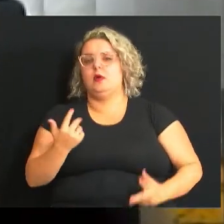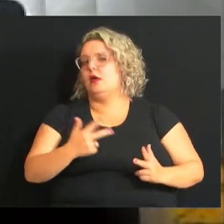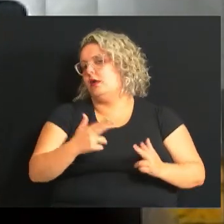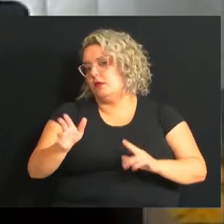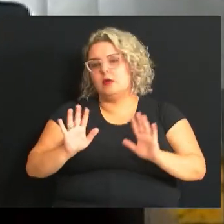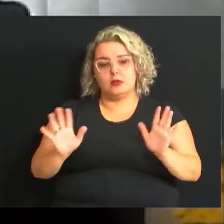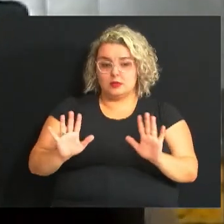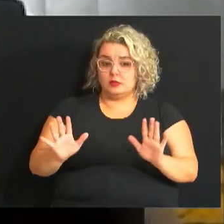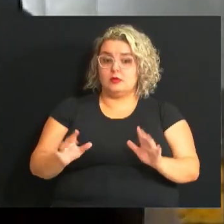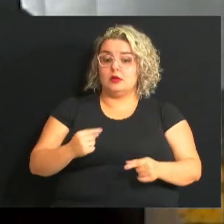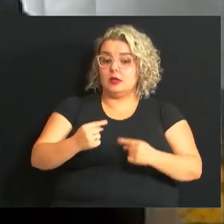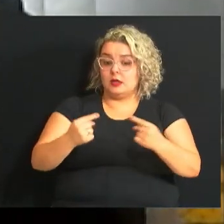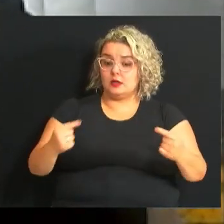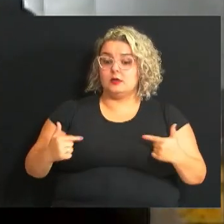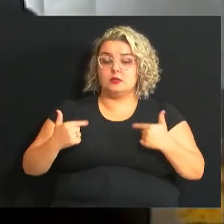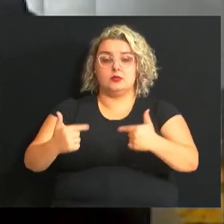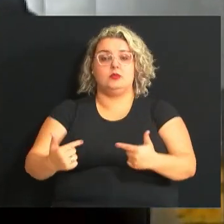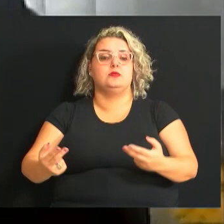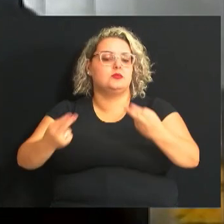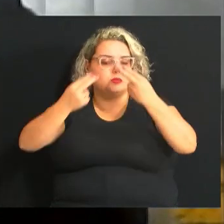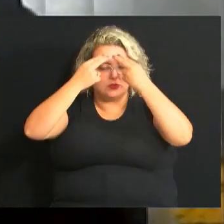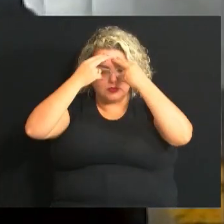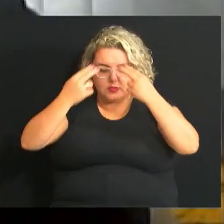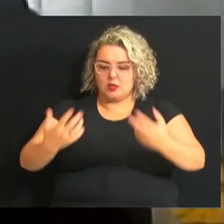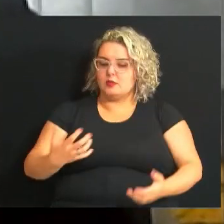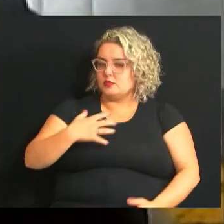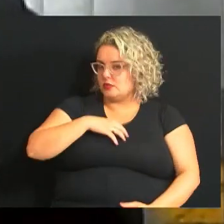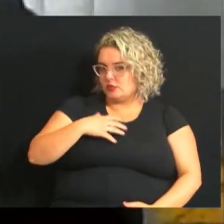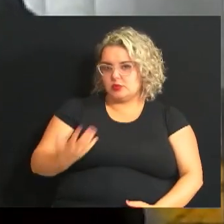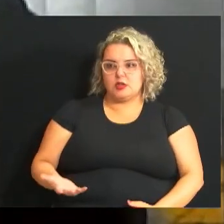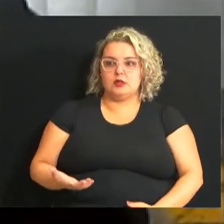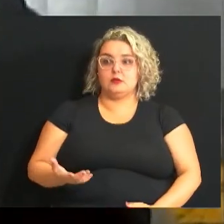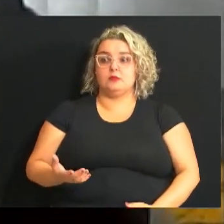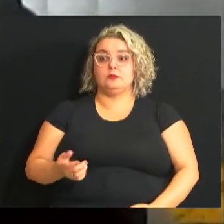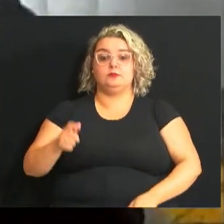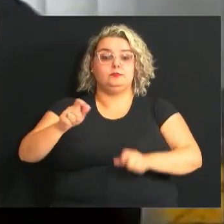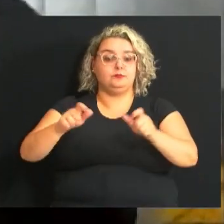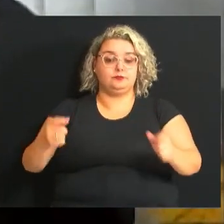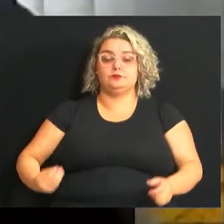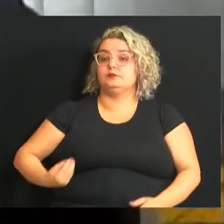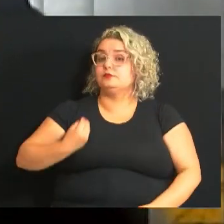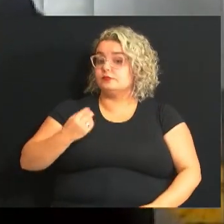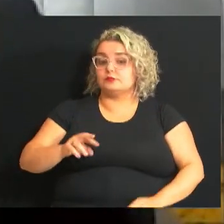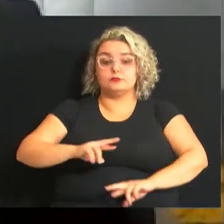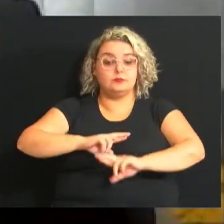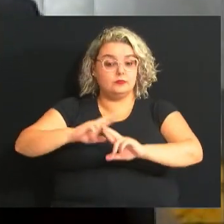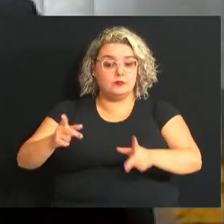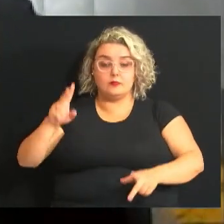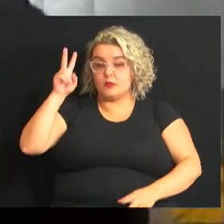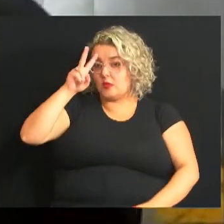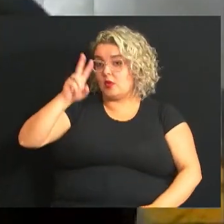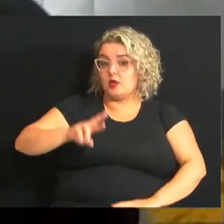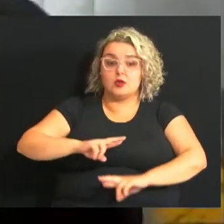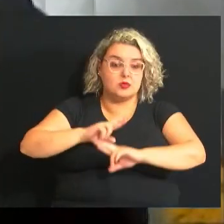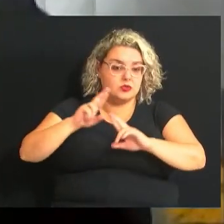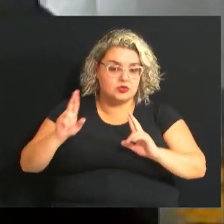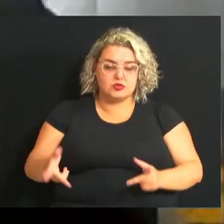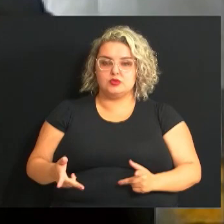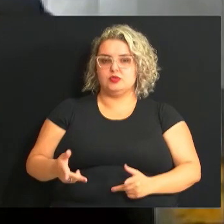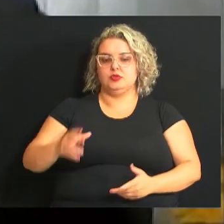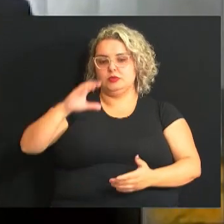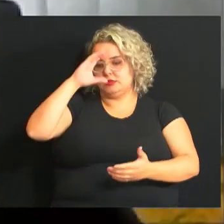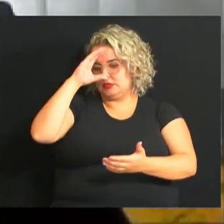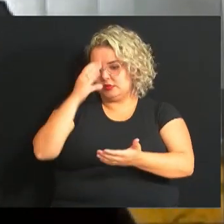traumas, tem a sua criação. Pessoas são vidas diferentes, com histórias diferentes, crenças diferentes,